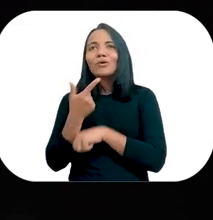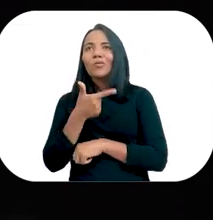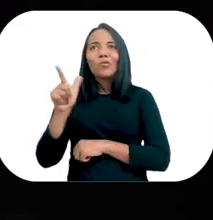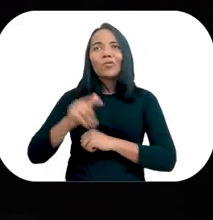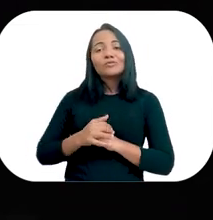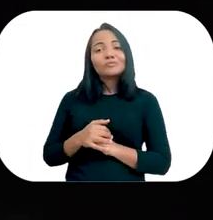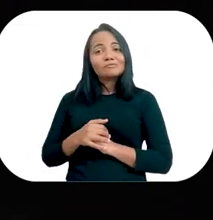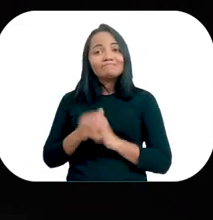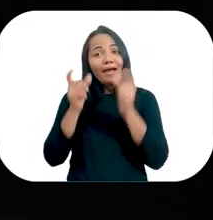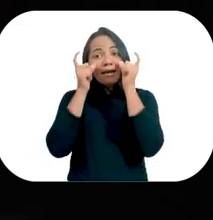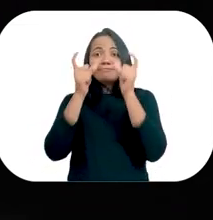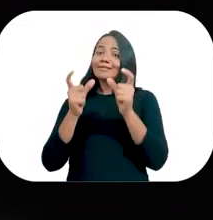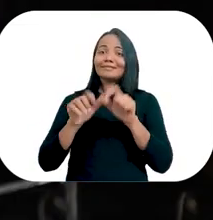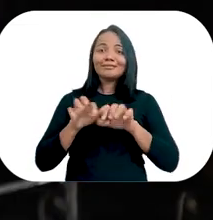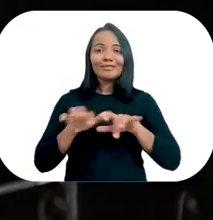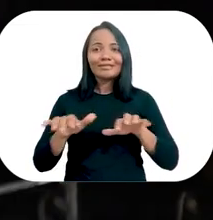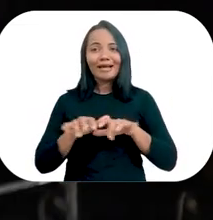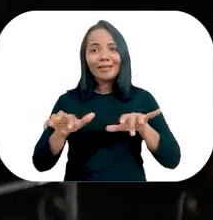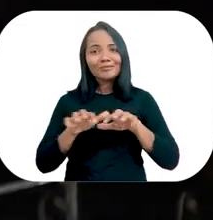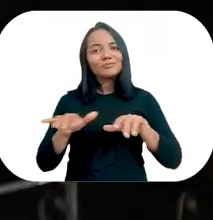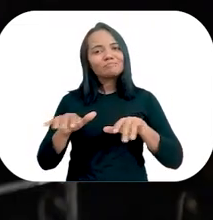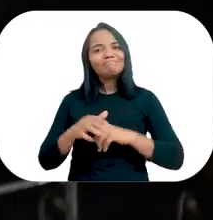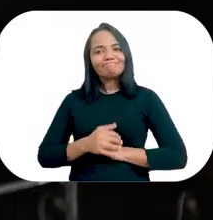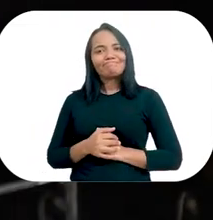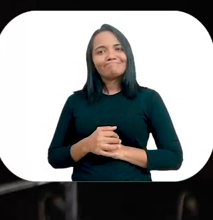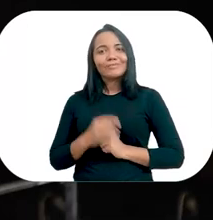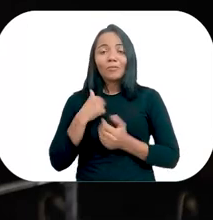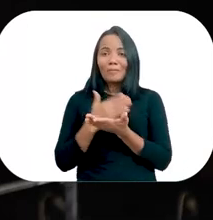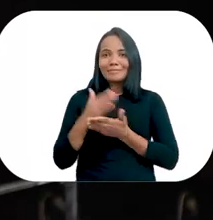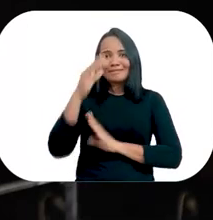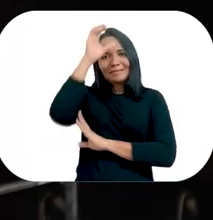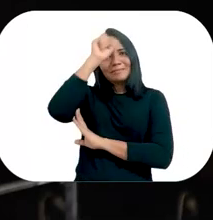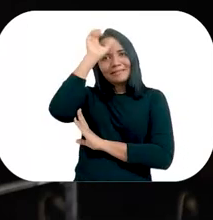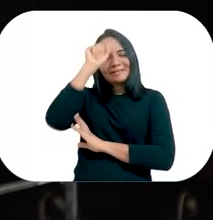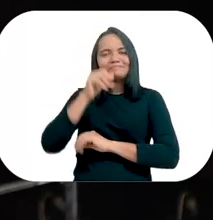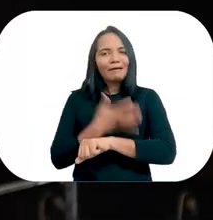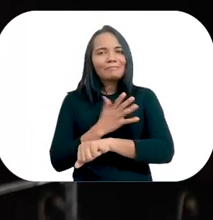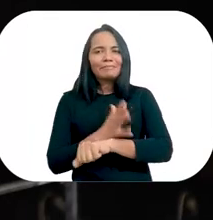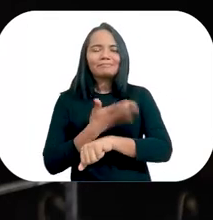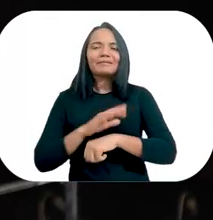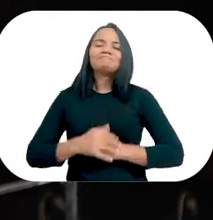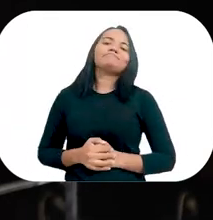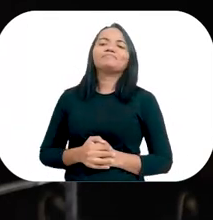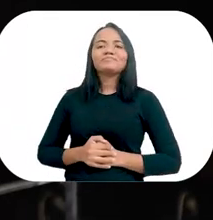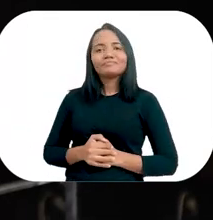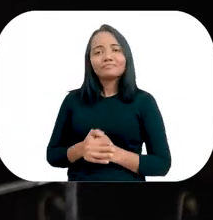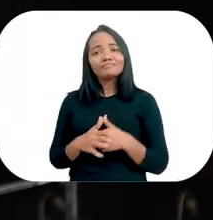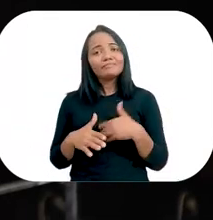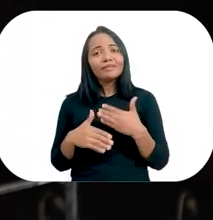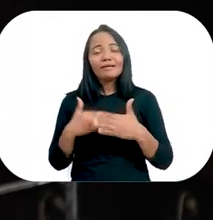achei que era interessante um teclado. E aí eu fui aprender a tocar teclado. Nessa de aprender a tocar